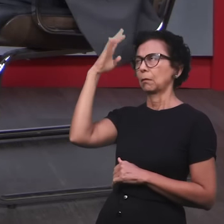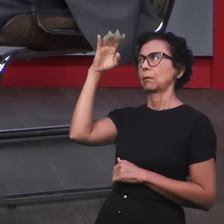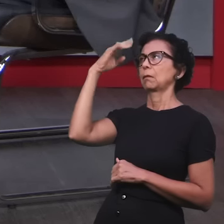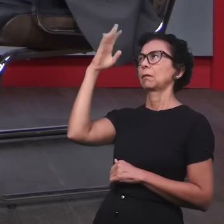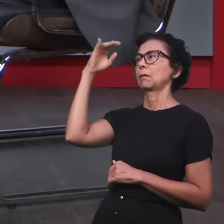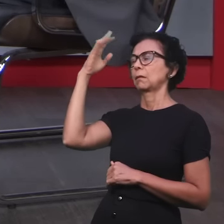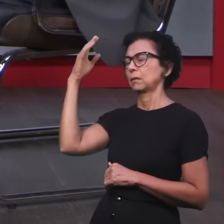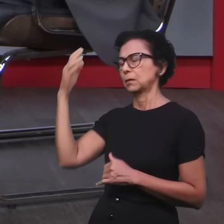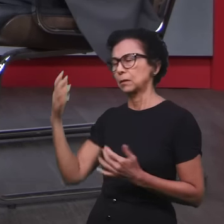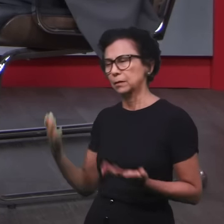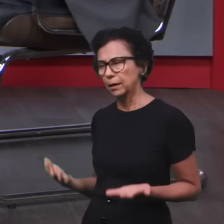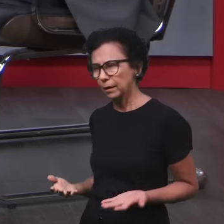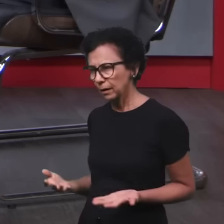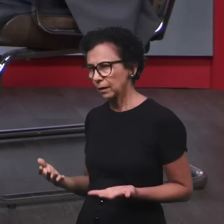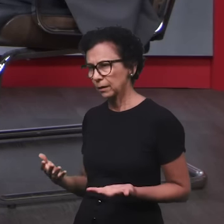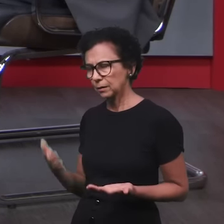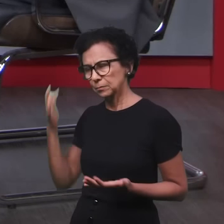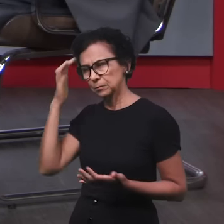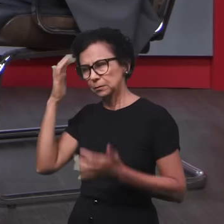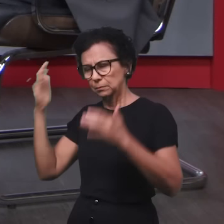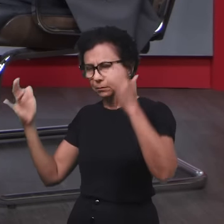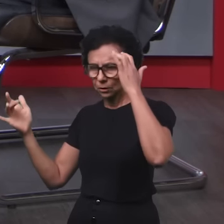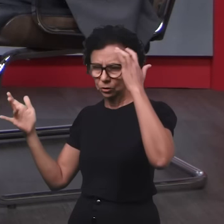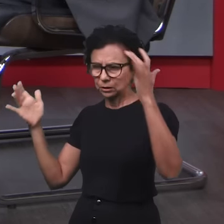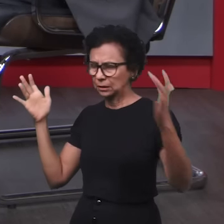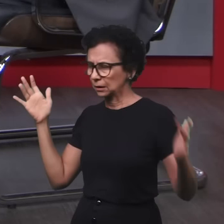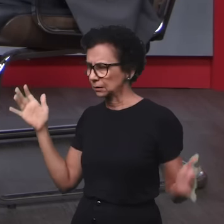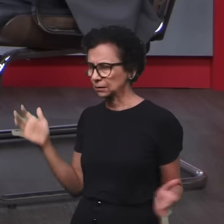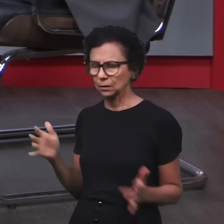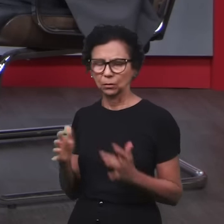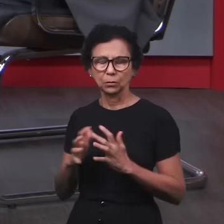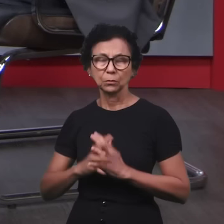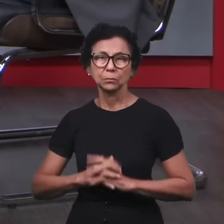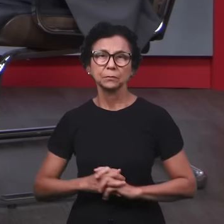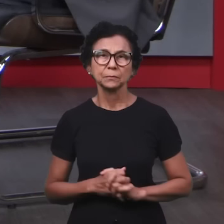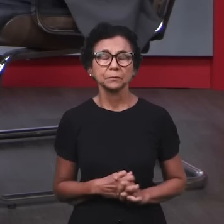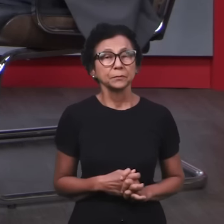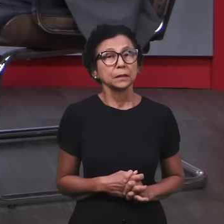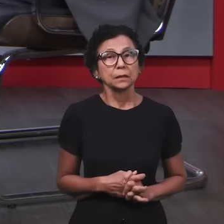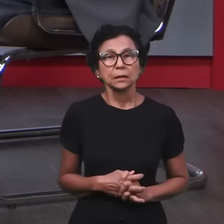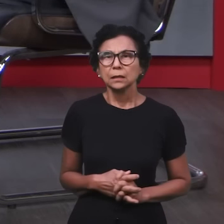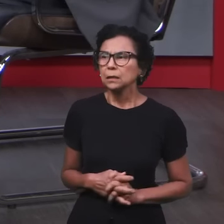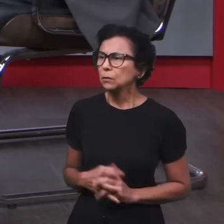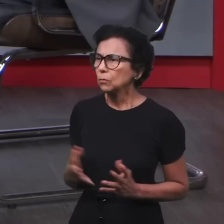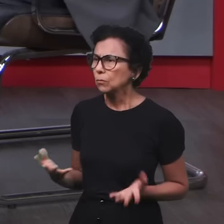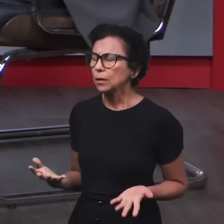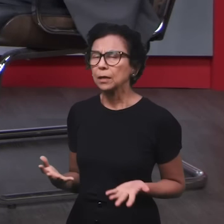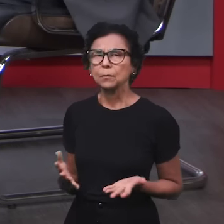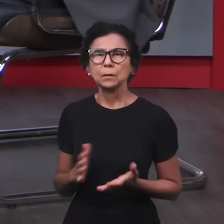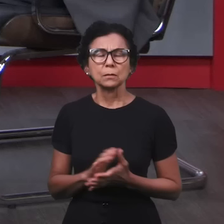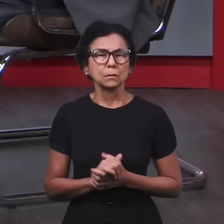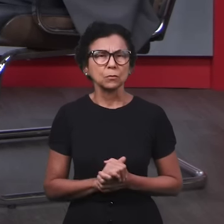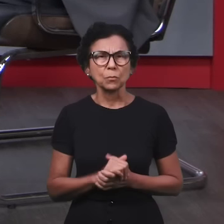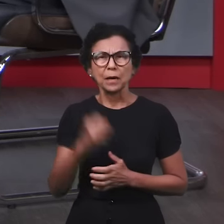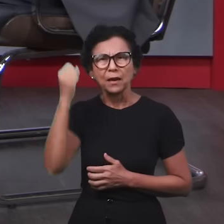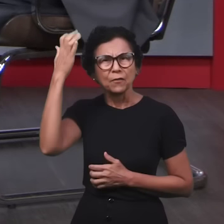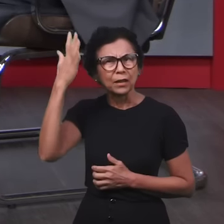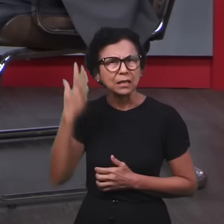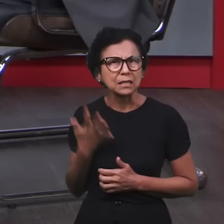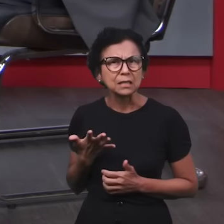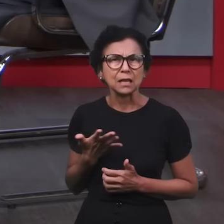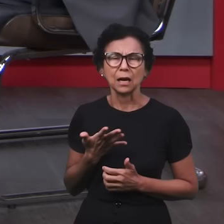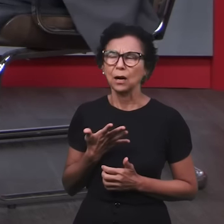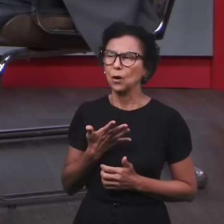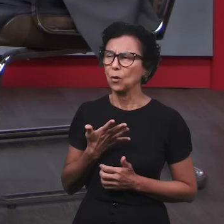para a razão foi delírio porque ele foi além da letra. Então qualquer um que fala assim, mas além da letra é delírio. Mas veja